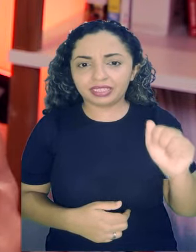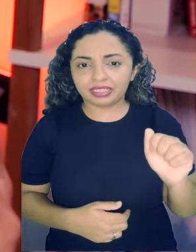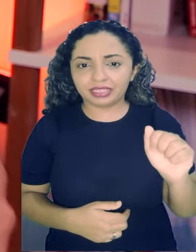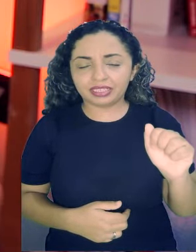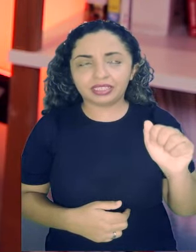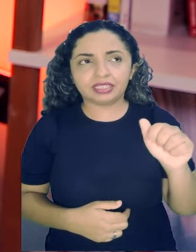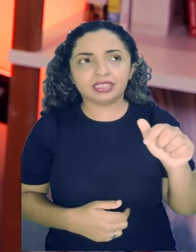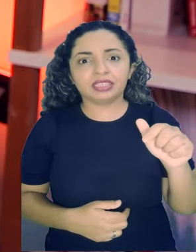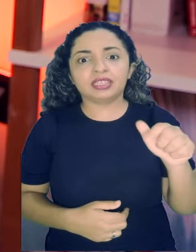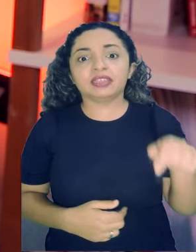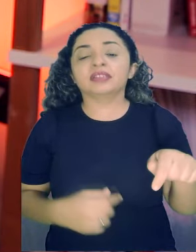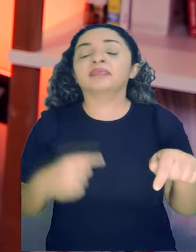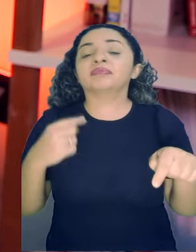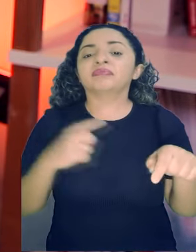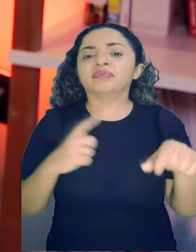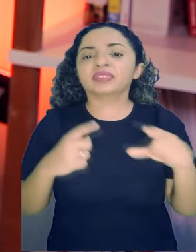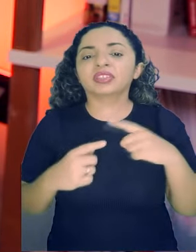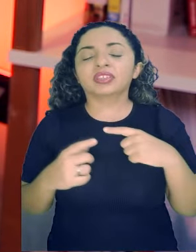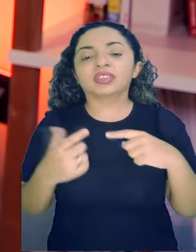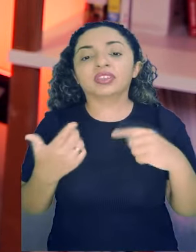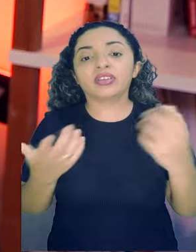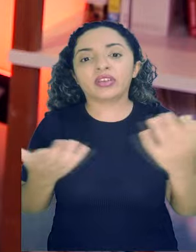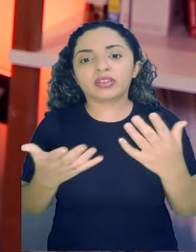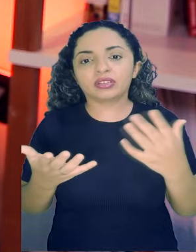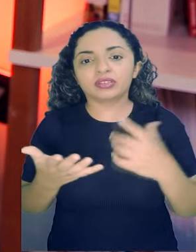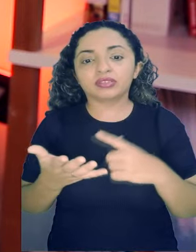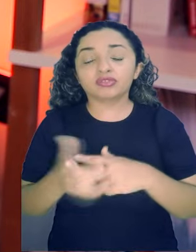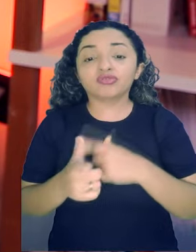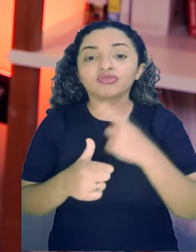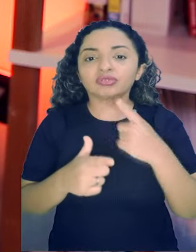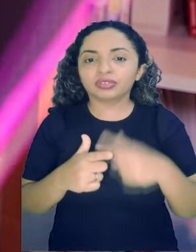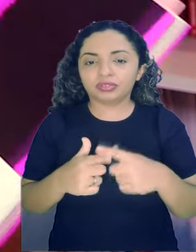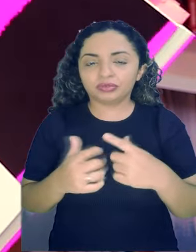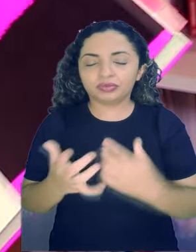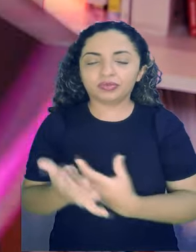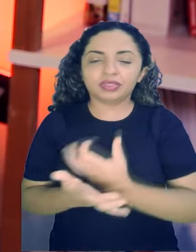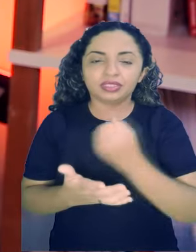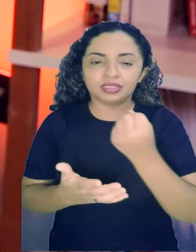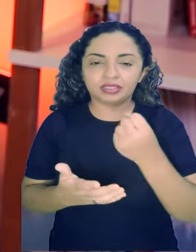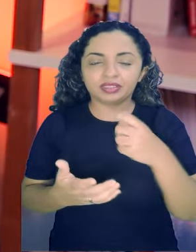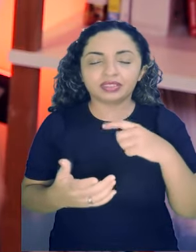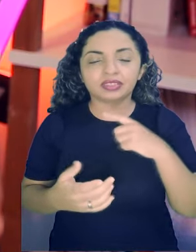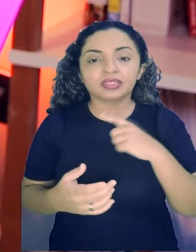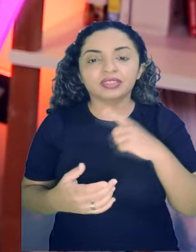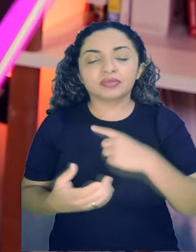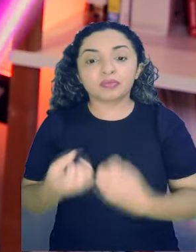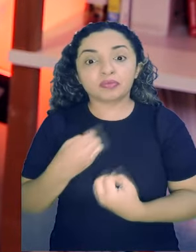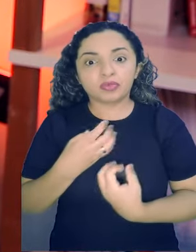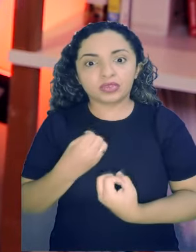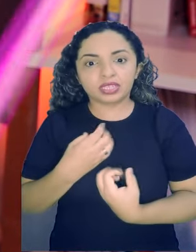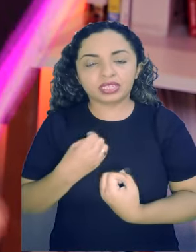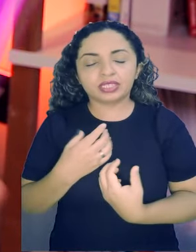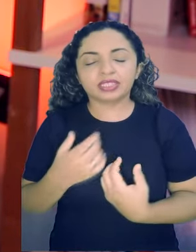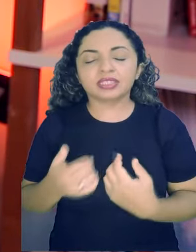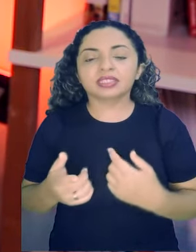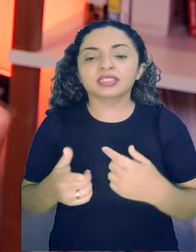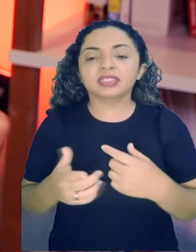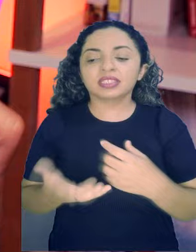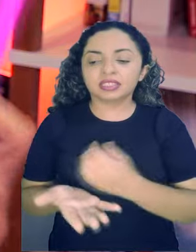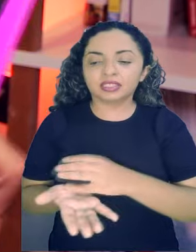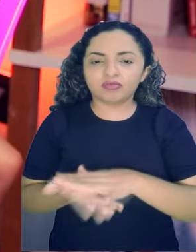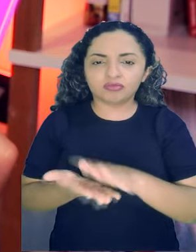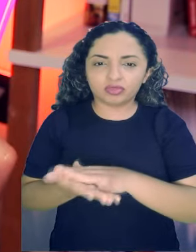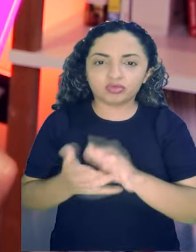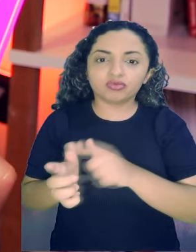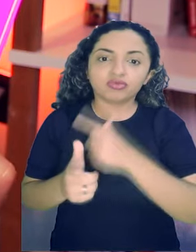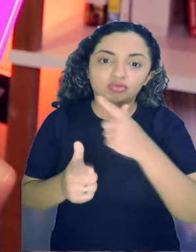anos 80, e aqui também em nova edição, relançado pela Companhia das Letras, que tem uma coleção ótima de poesia com esses projeto